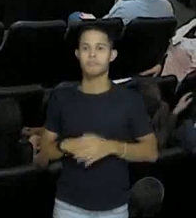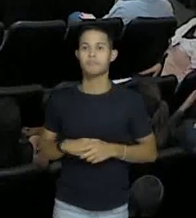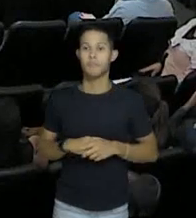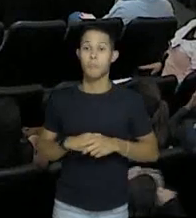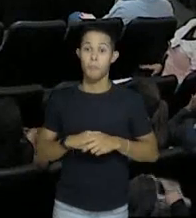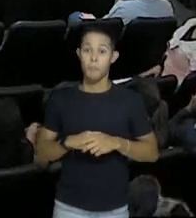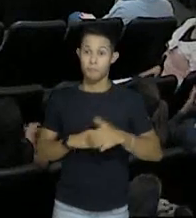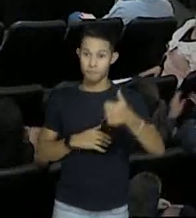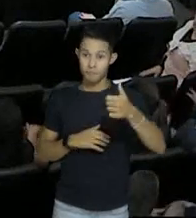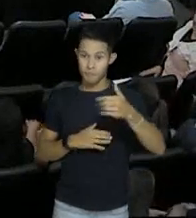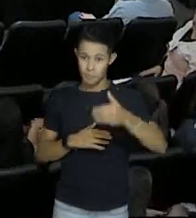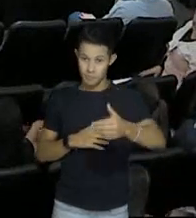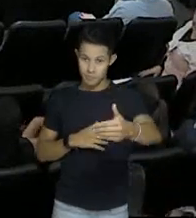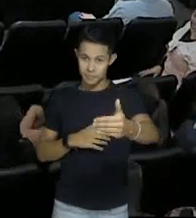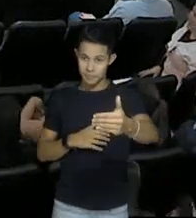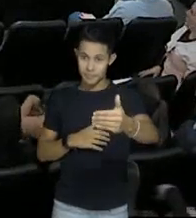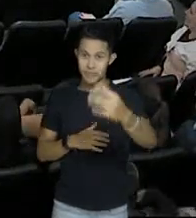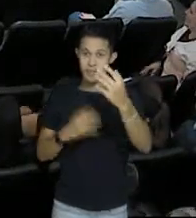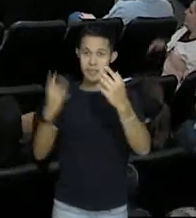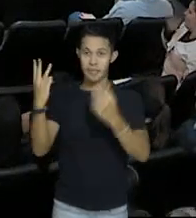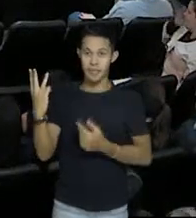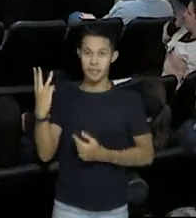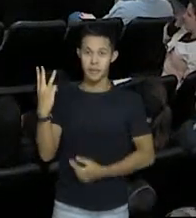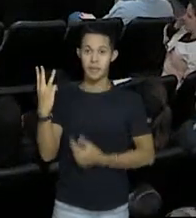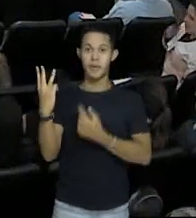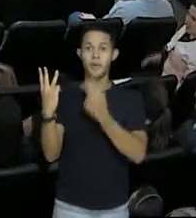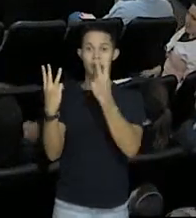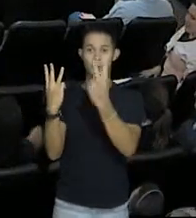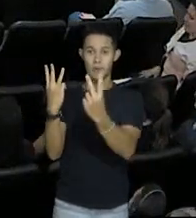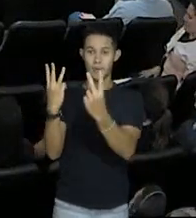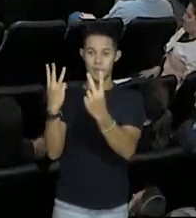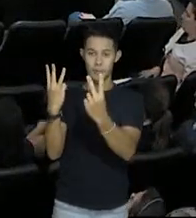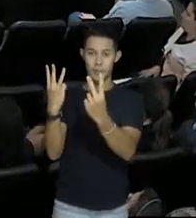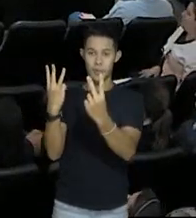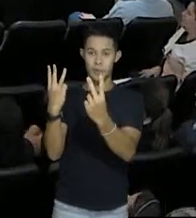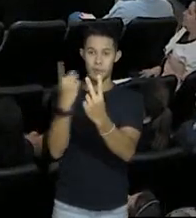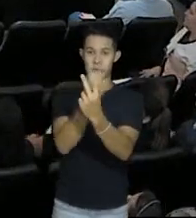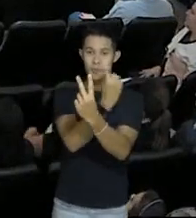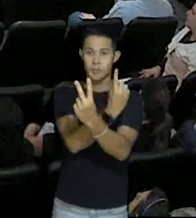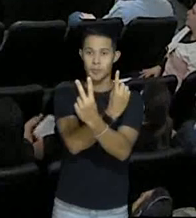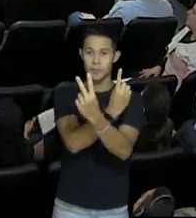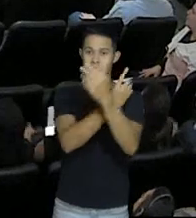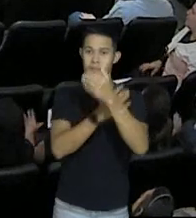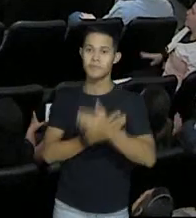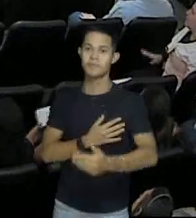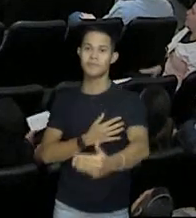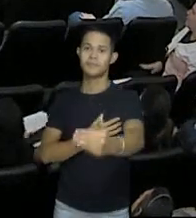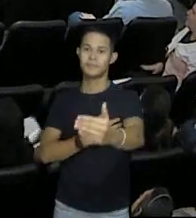Preparados? 3, 2, 1.